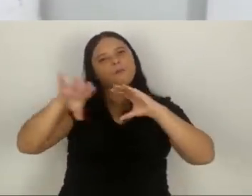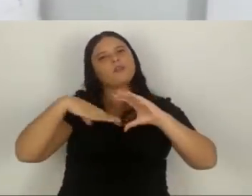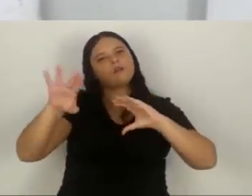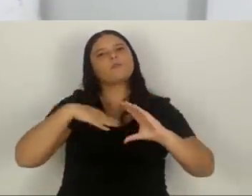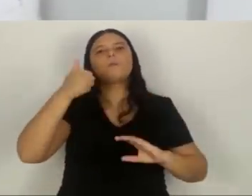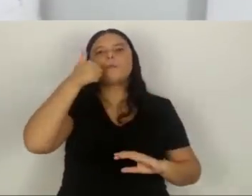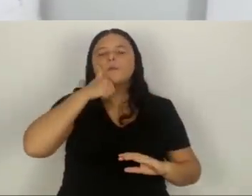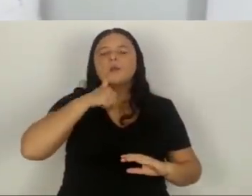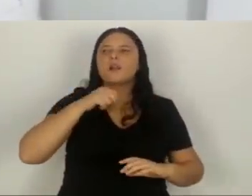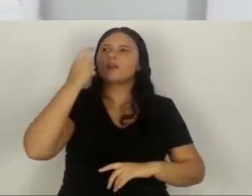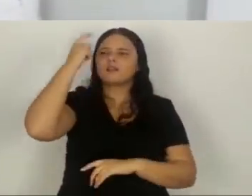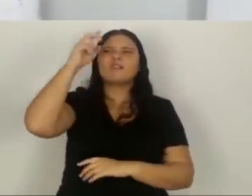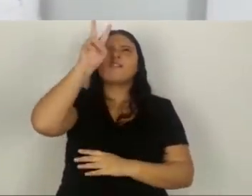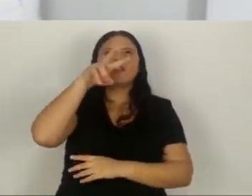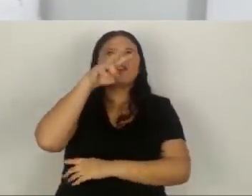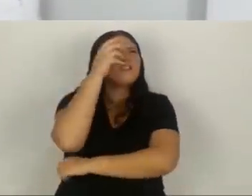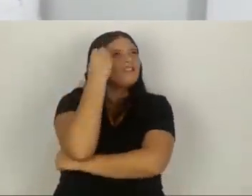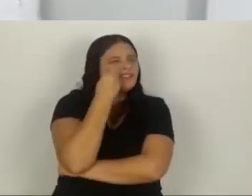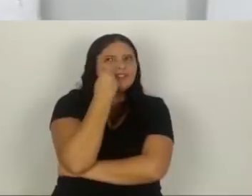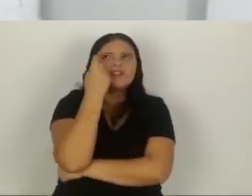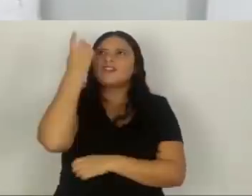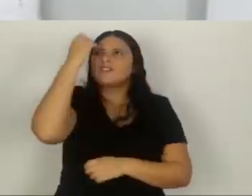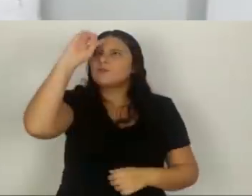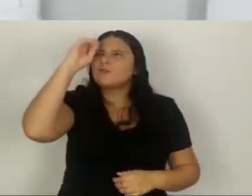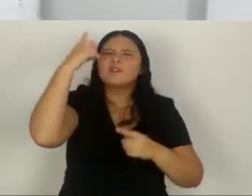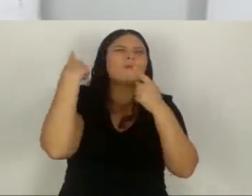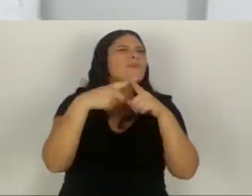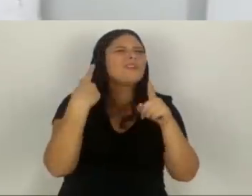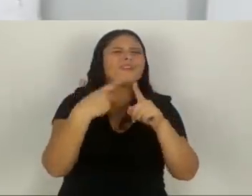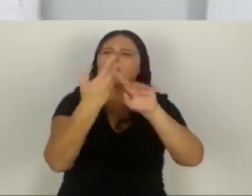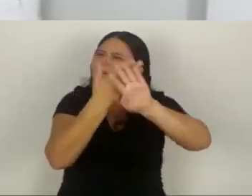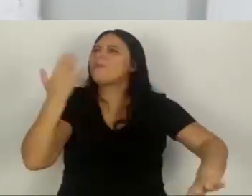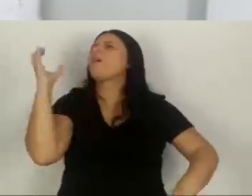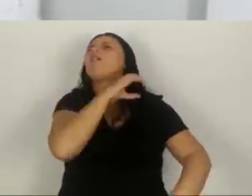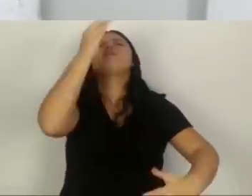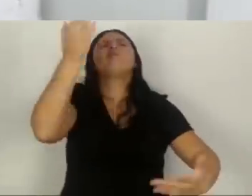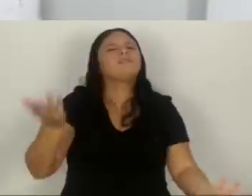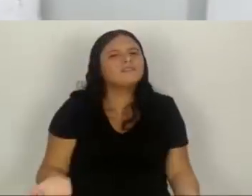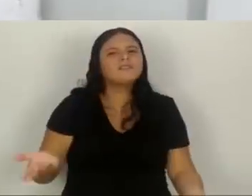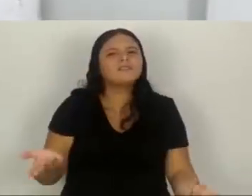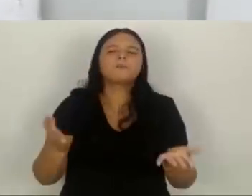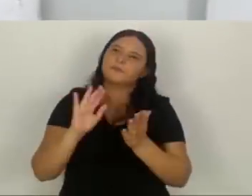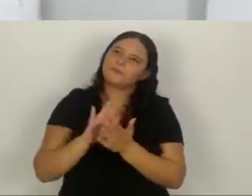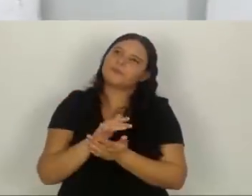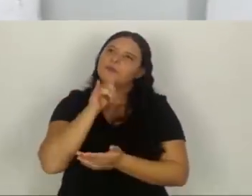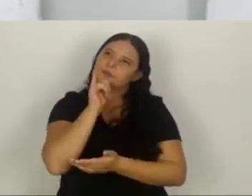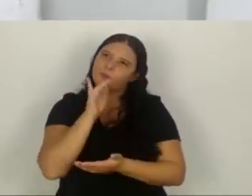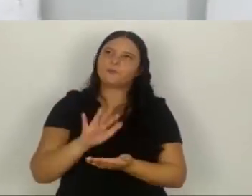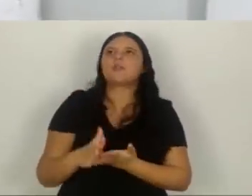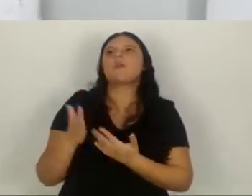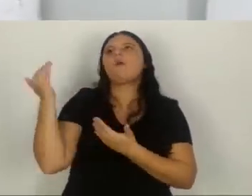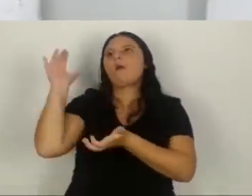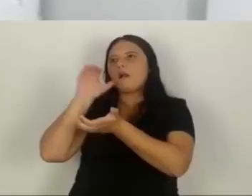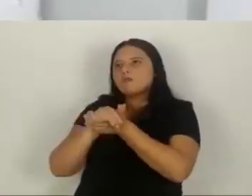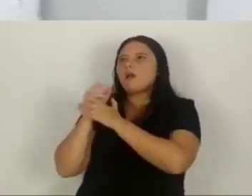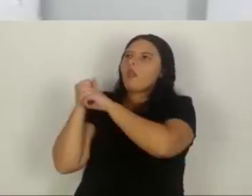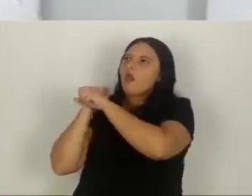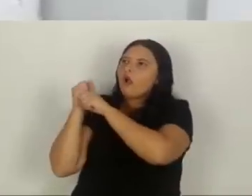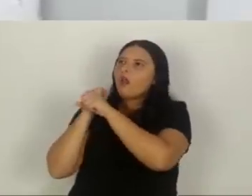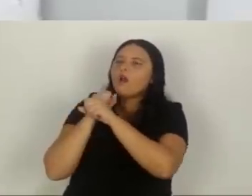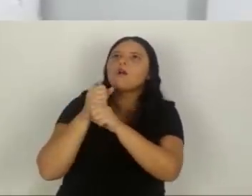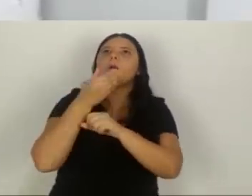mulheres assim que eu falo, meu Deus, onde é que está a dúvida dela? Né? Ah, eu tenho eu sou casada há tantos anos,